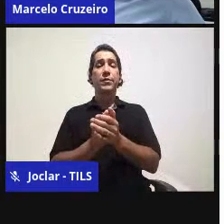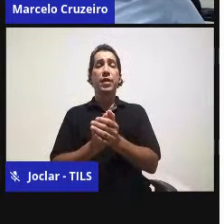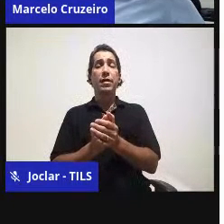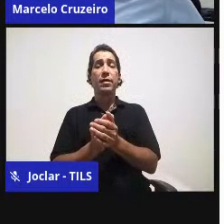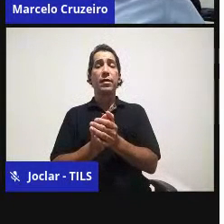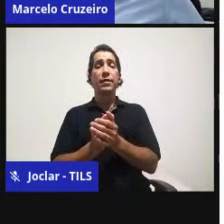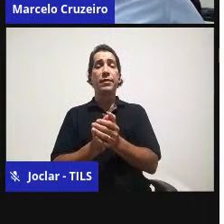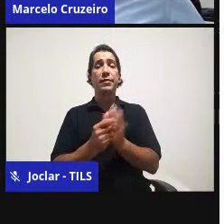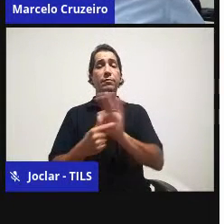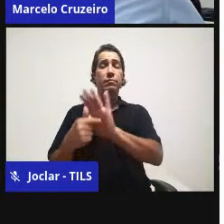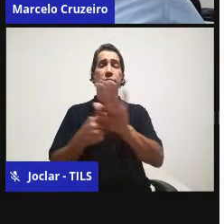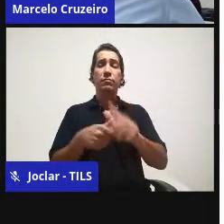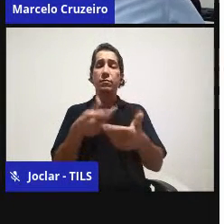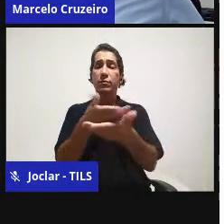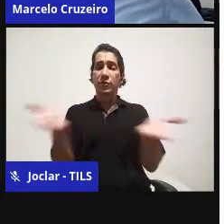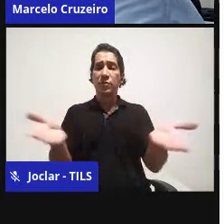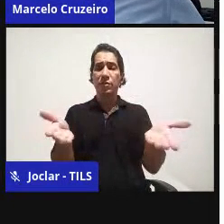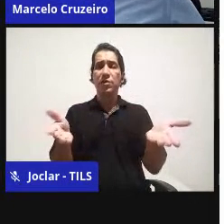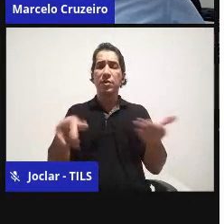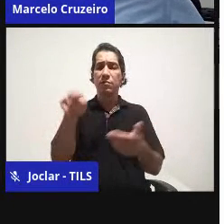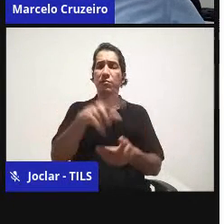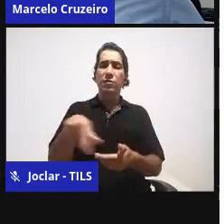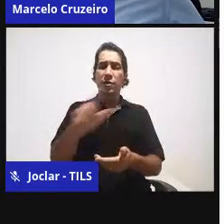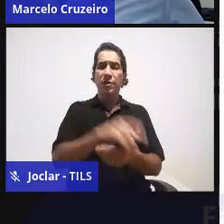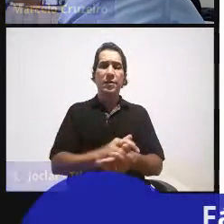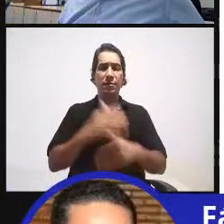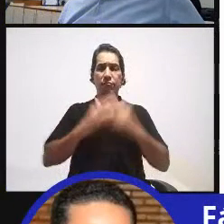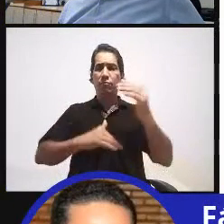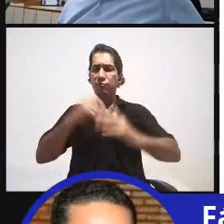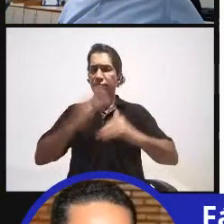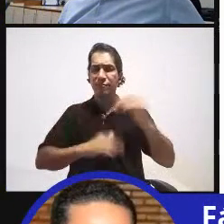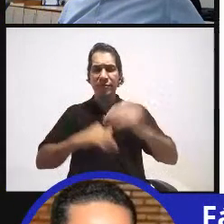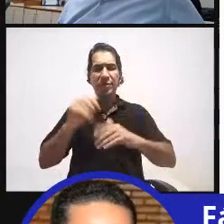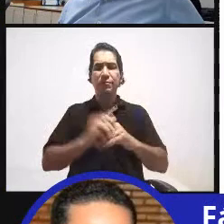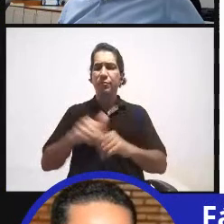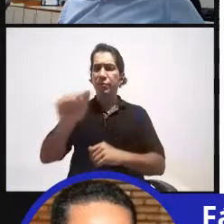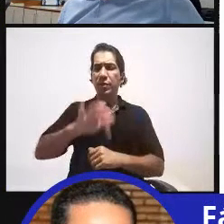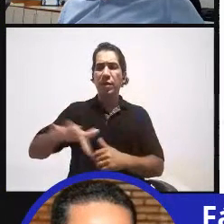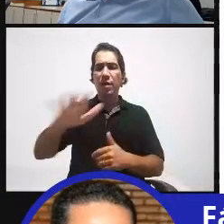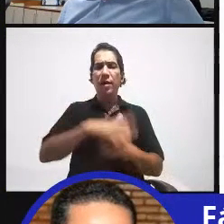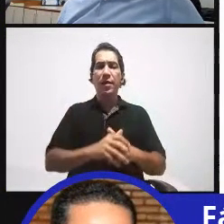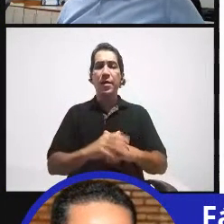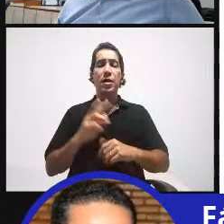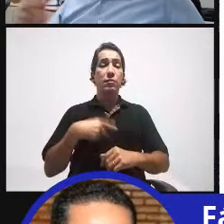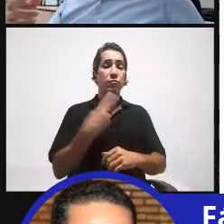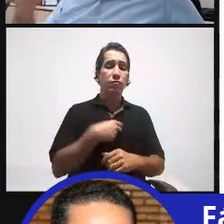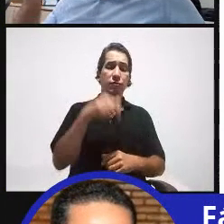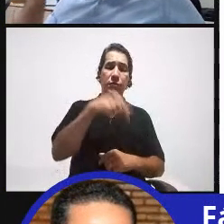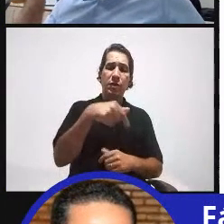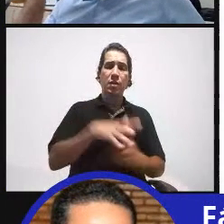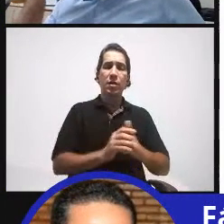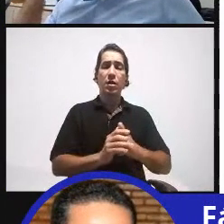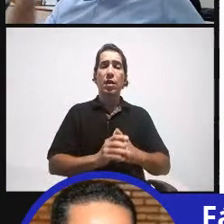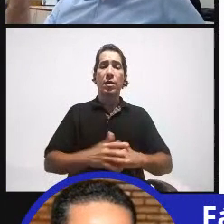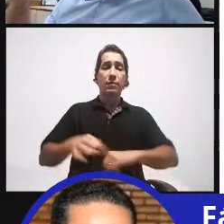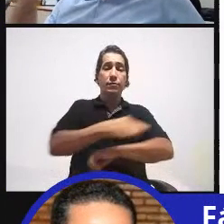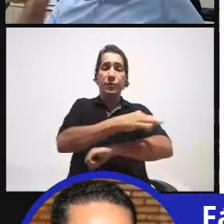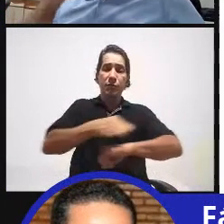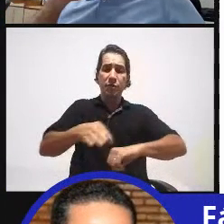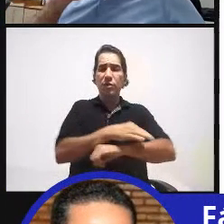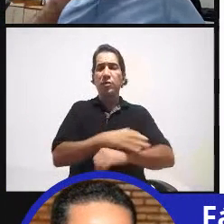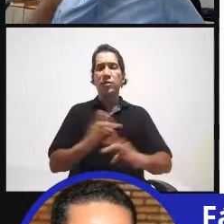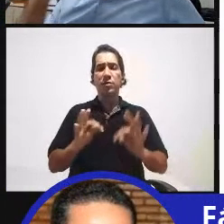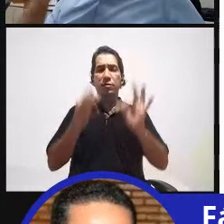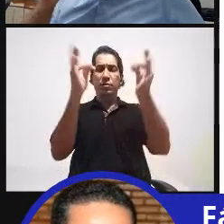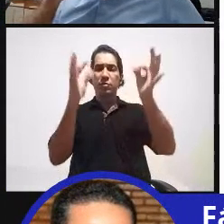são questões que nós aqui, engenheiros, que estamos aplicando todas essas soluções tecnológicas e estamos aplicando isso não só